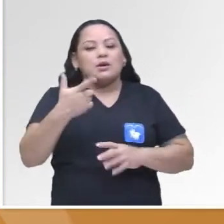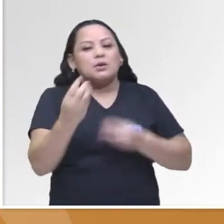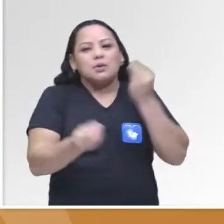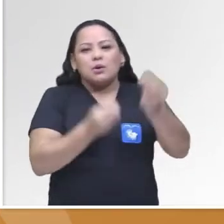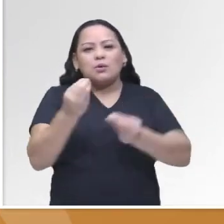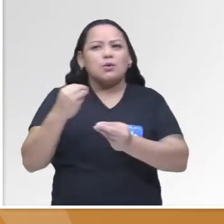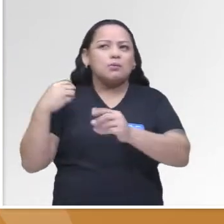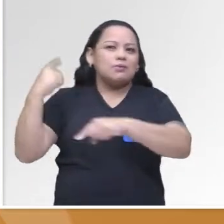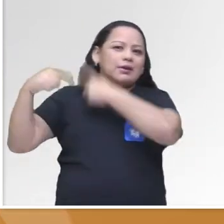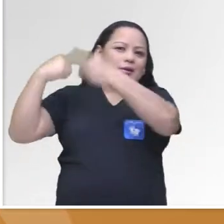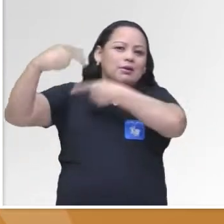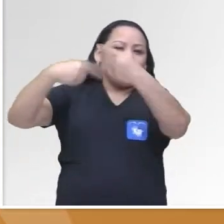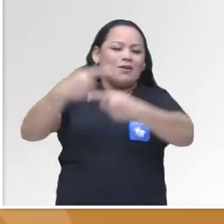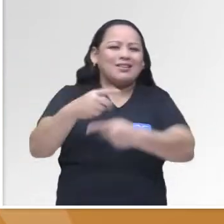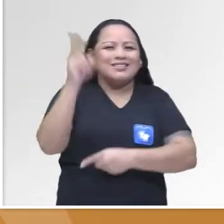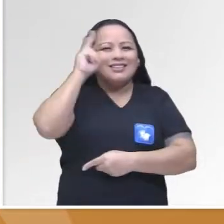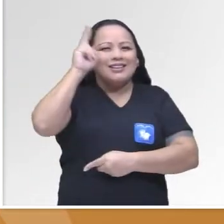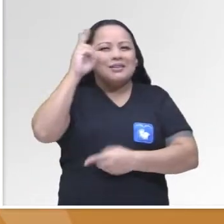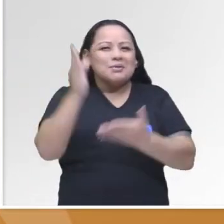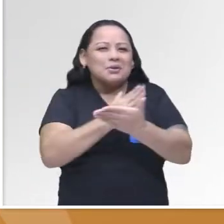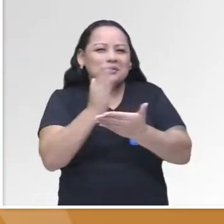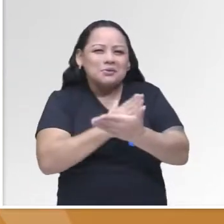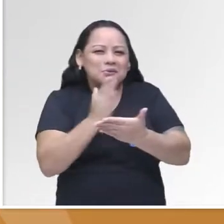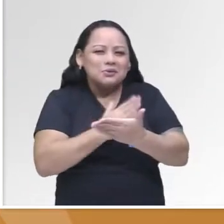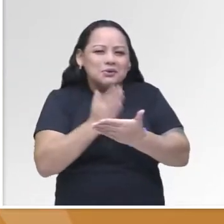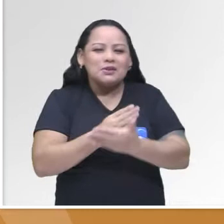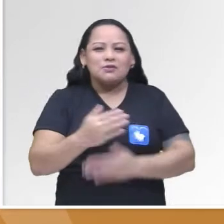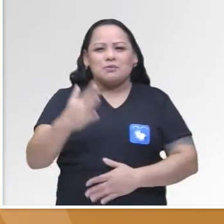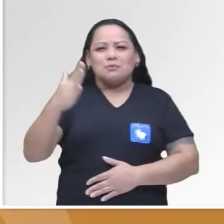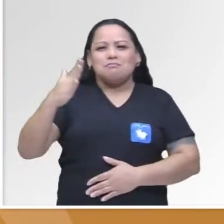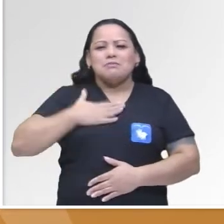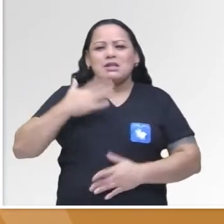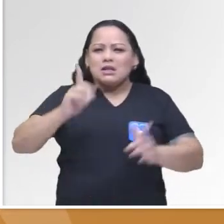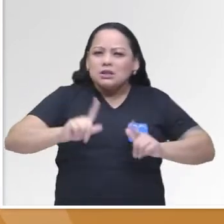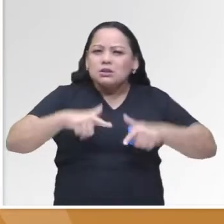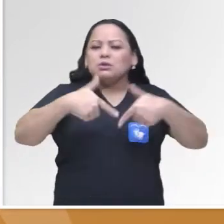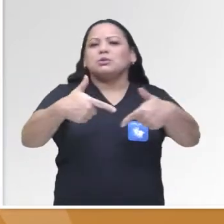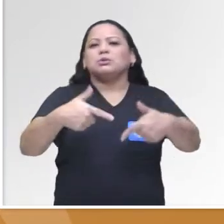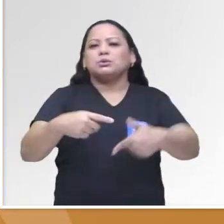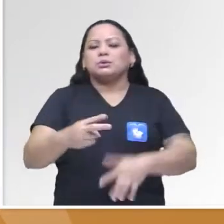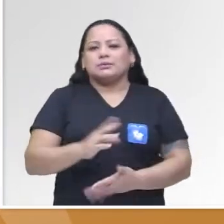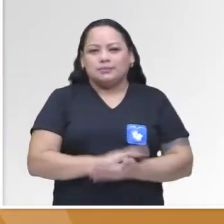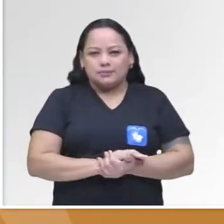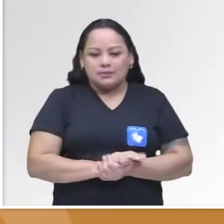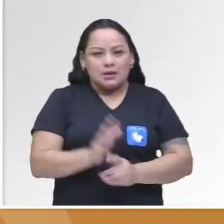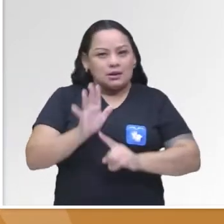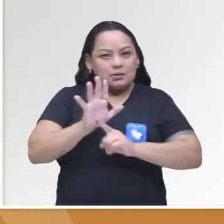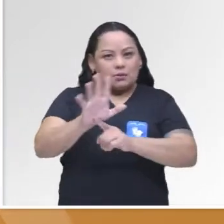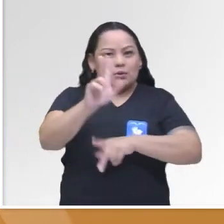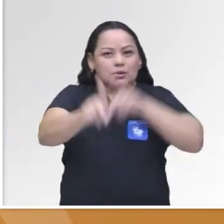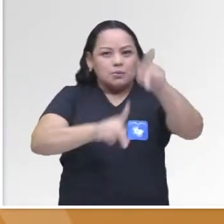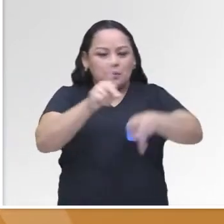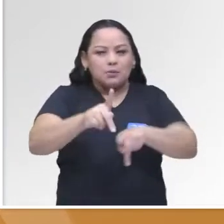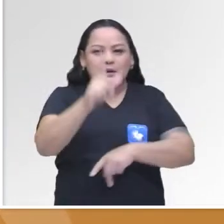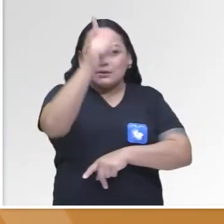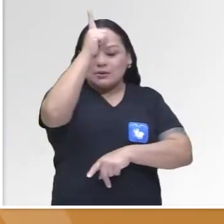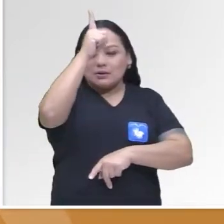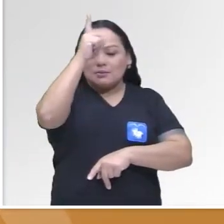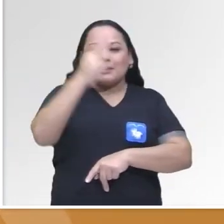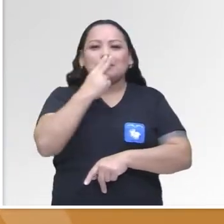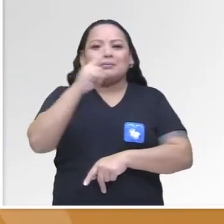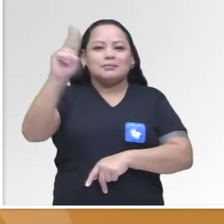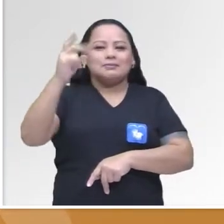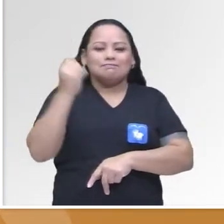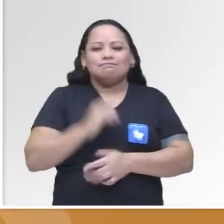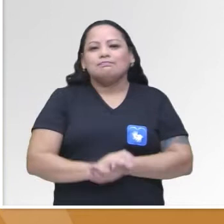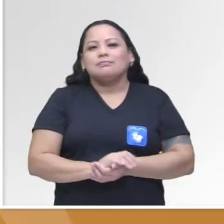lá daquele livro, lembra do Hitler, Minha Luta, do livro que ele traz e coloca ali para a população alemã? Então, a partir daí, a gente